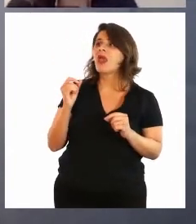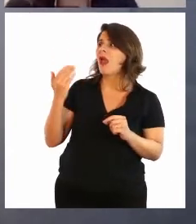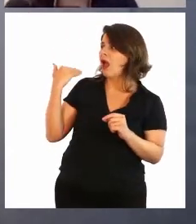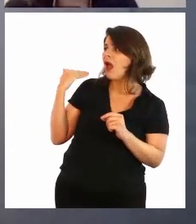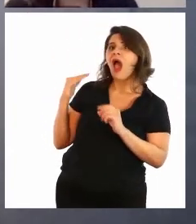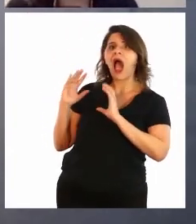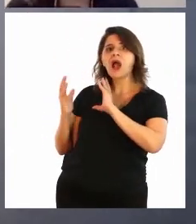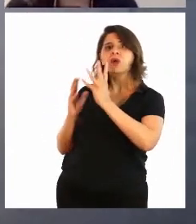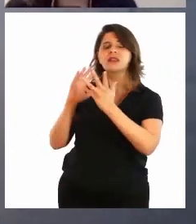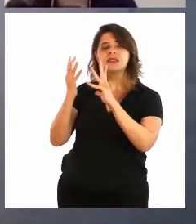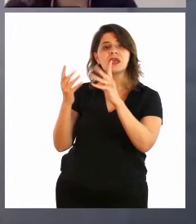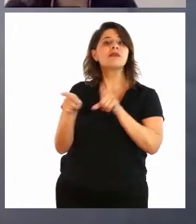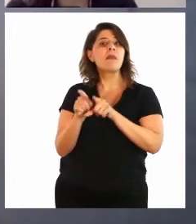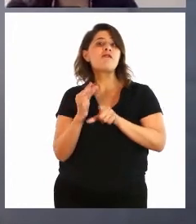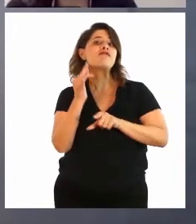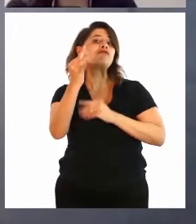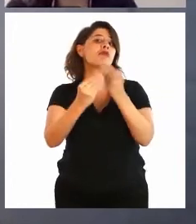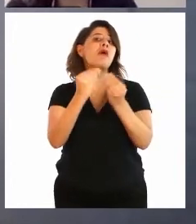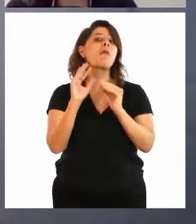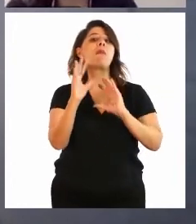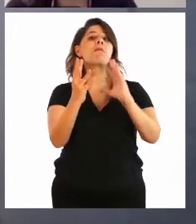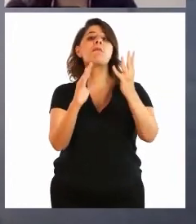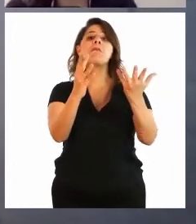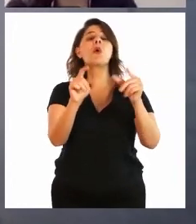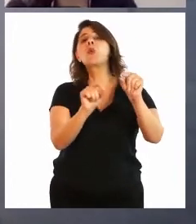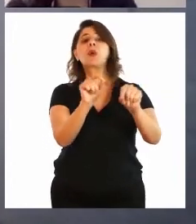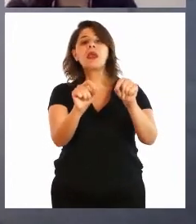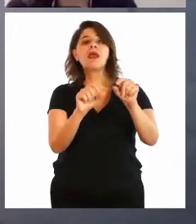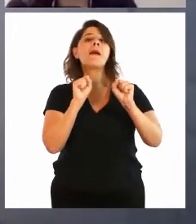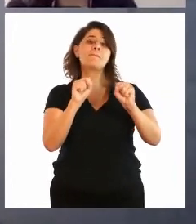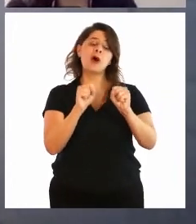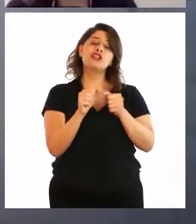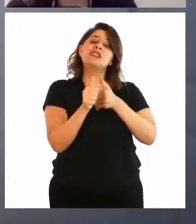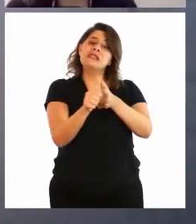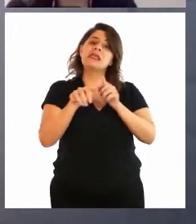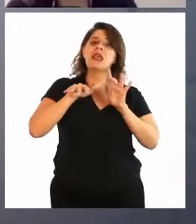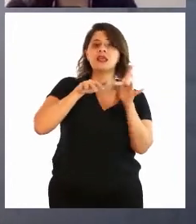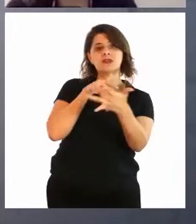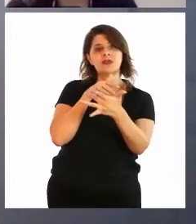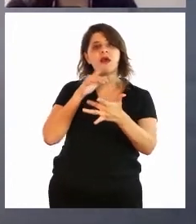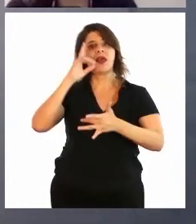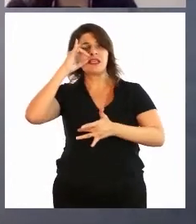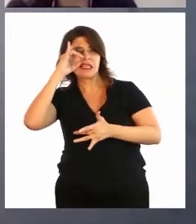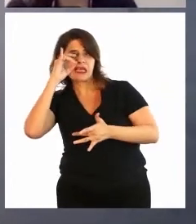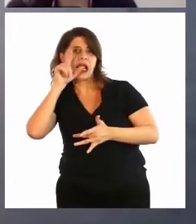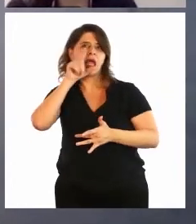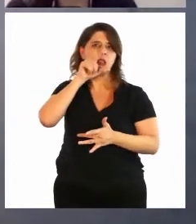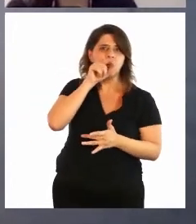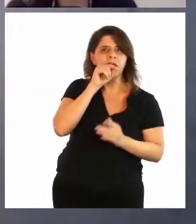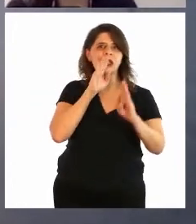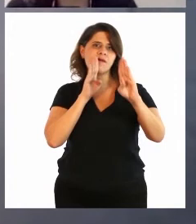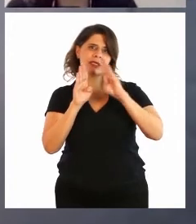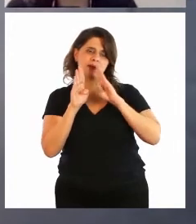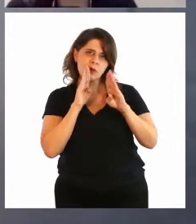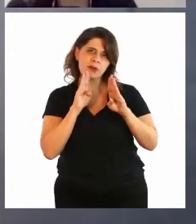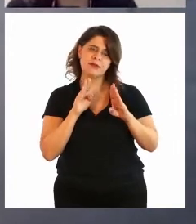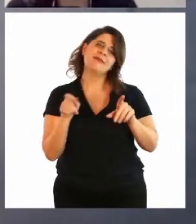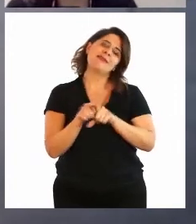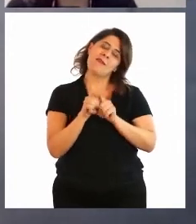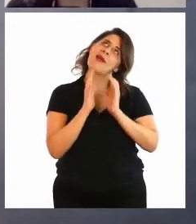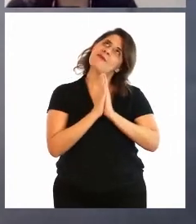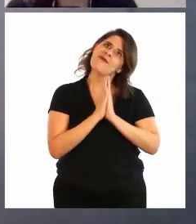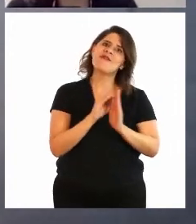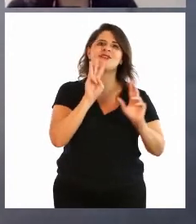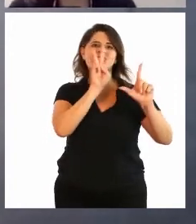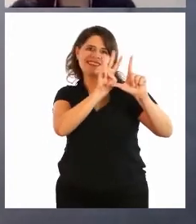os canais da Bienal no Instagram, no YouTube, no Twitter e no Facebook. E, claro, também visitar o nosso